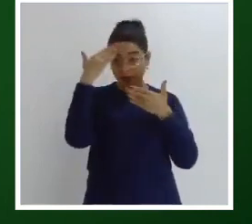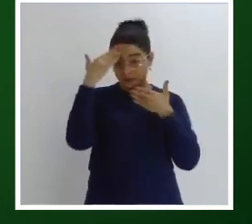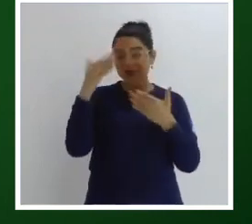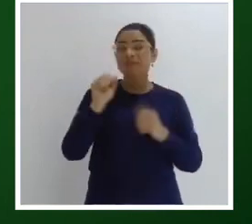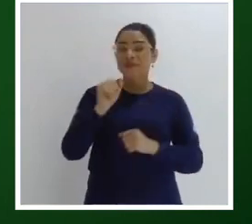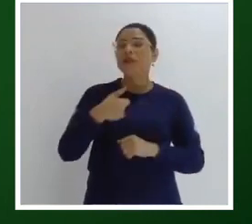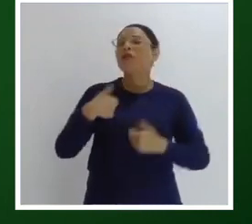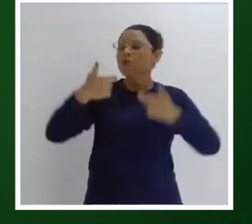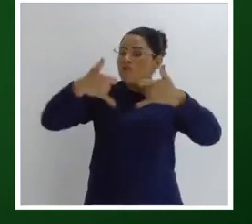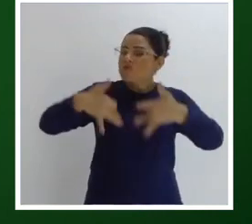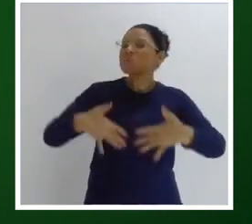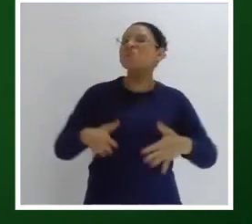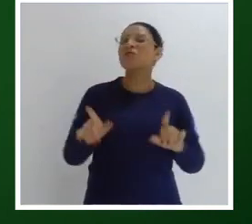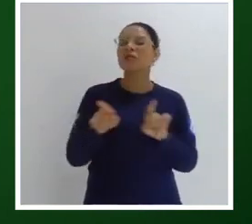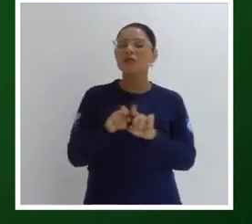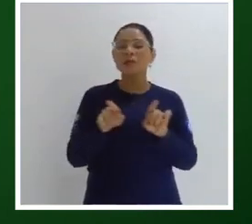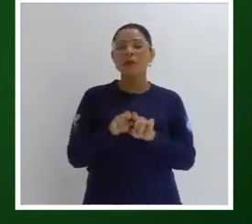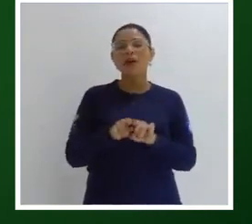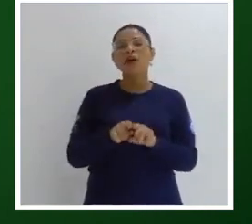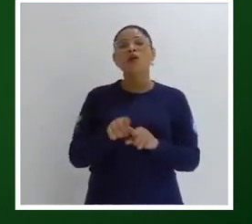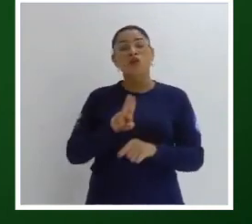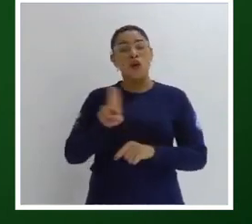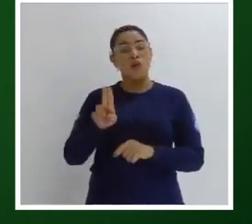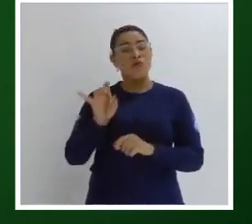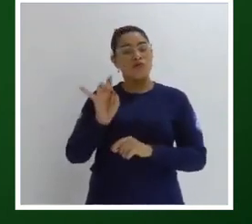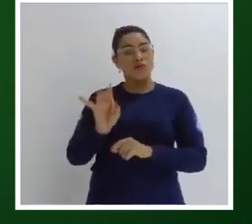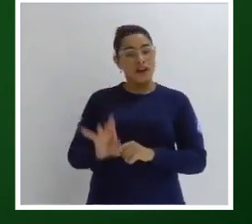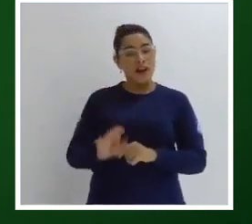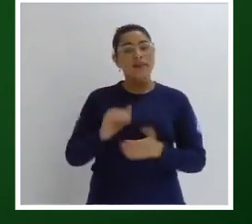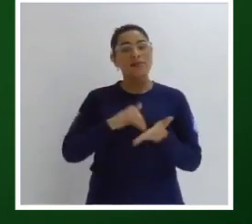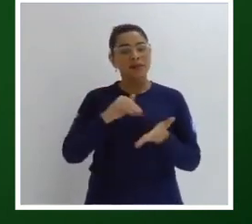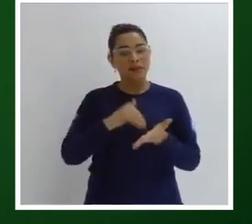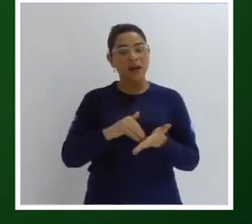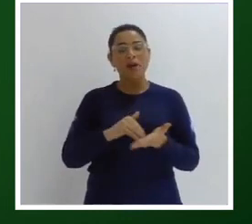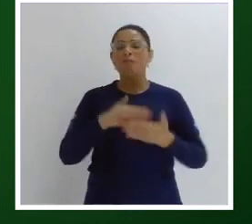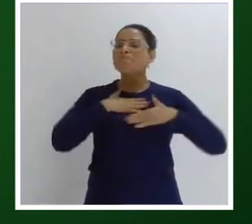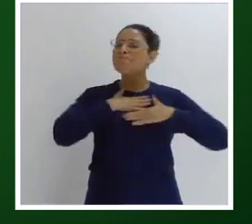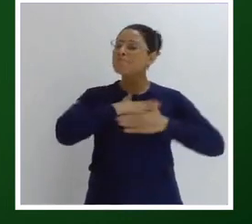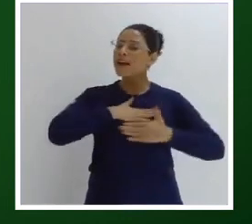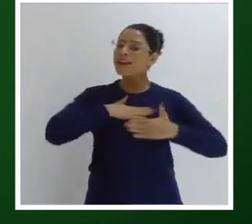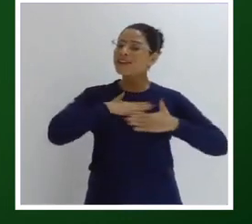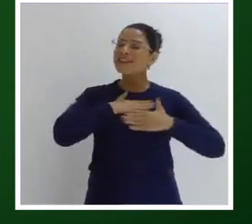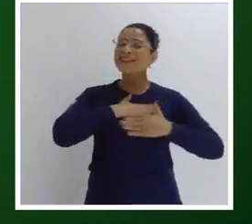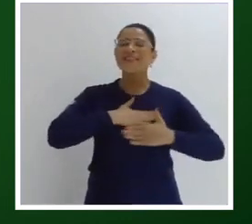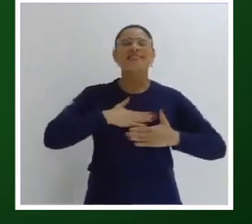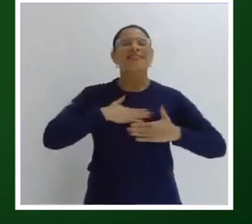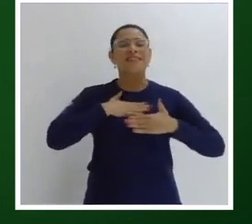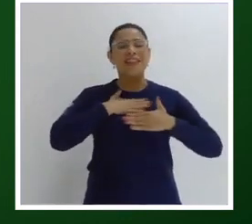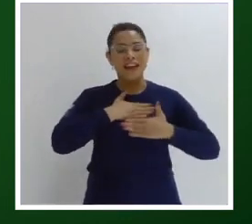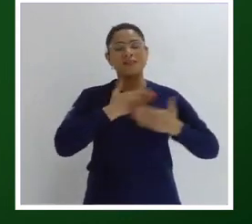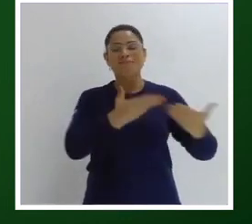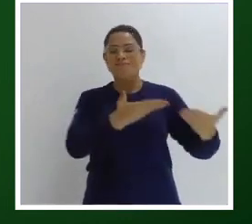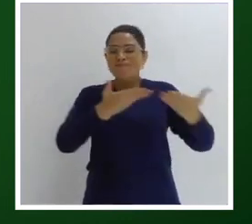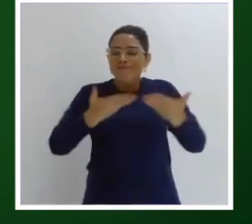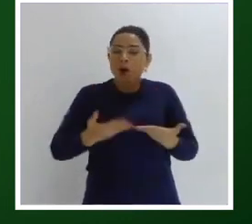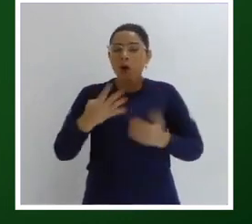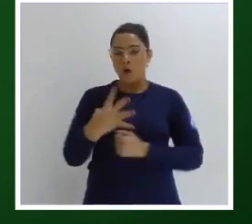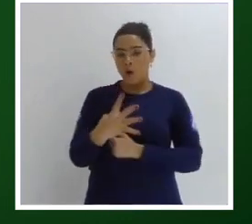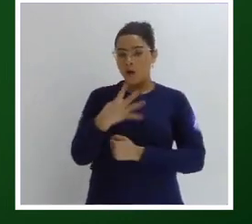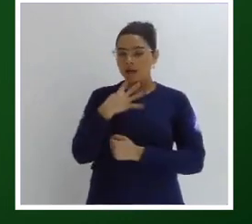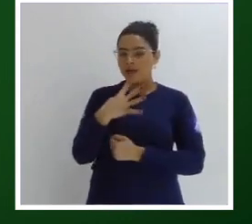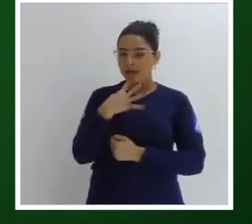posso falar até em nome dos colegas secretários e vai ser um grande prazer que receber né Para que você conheça